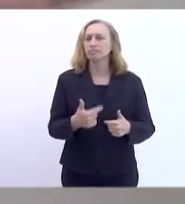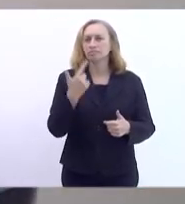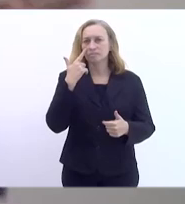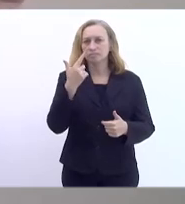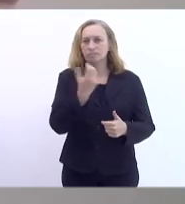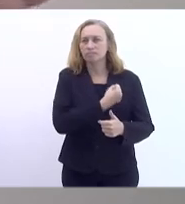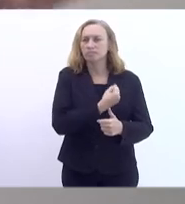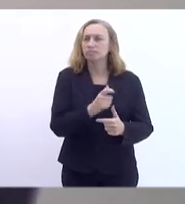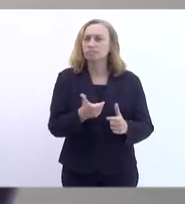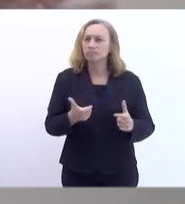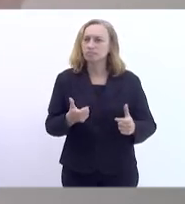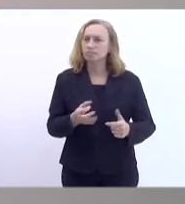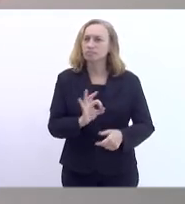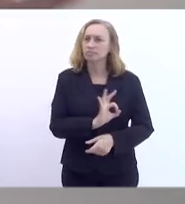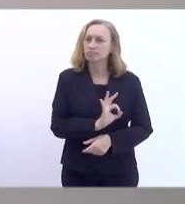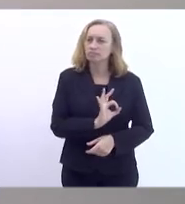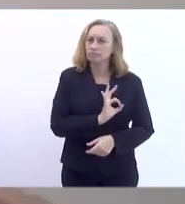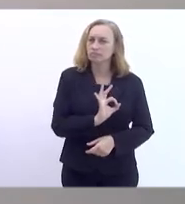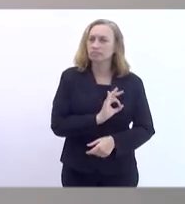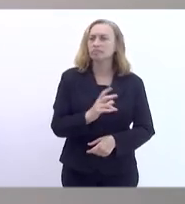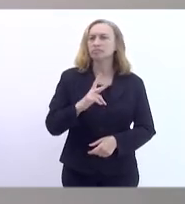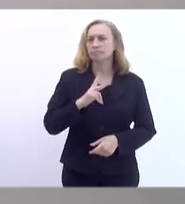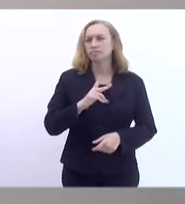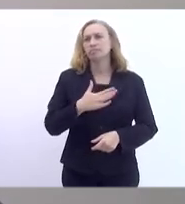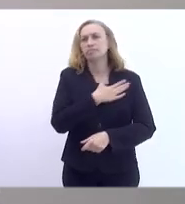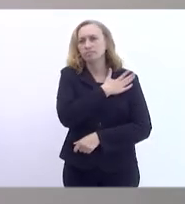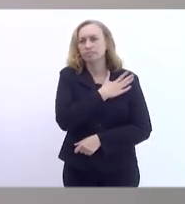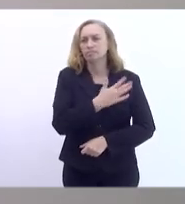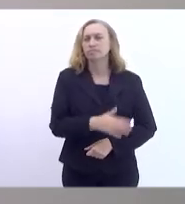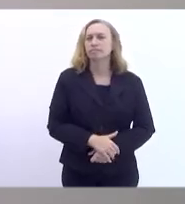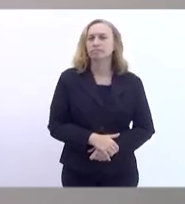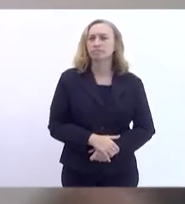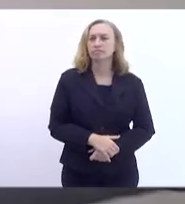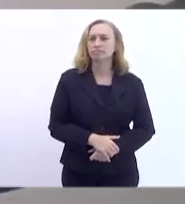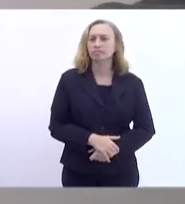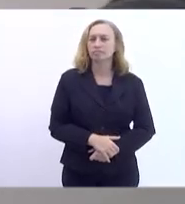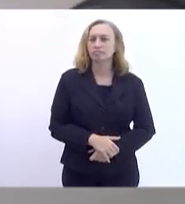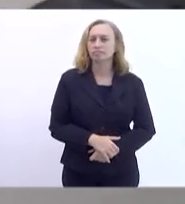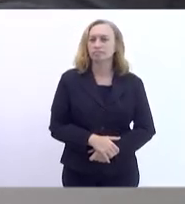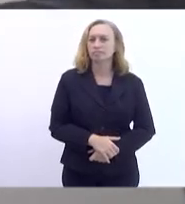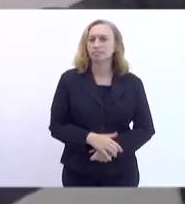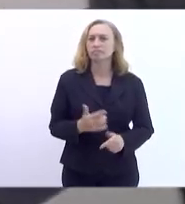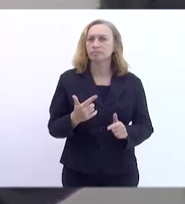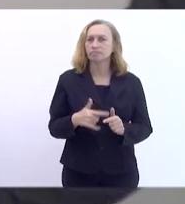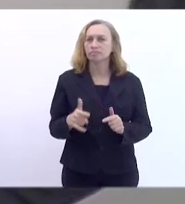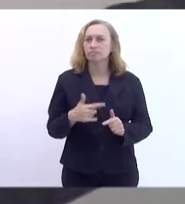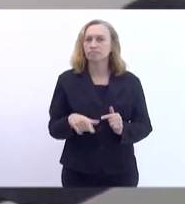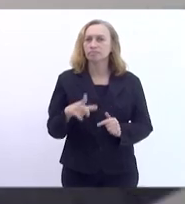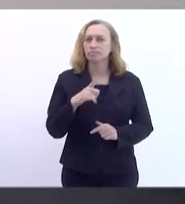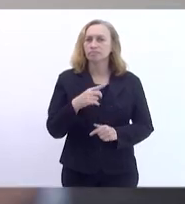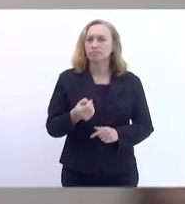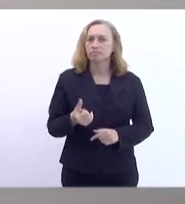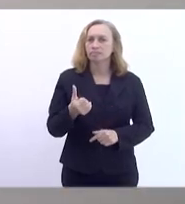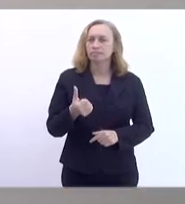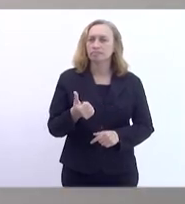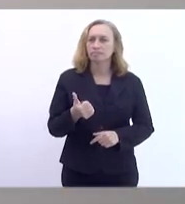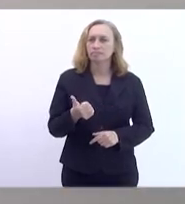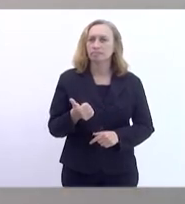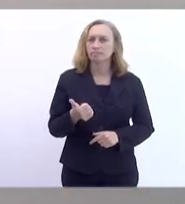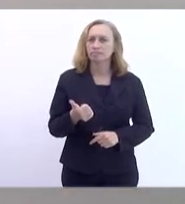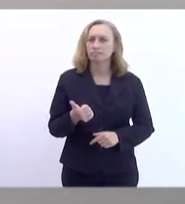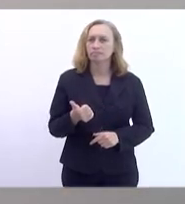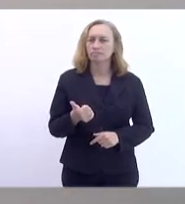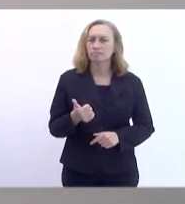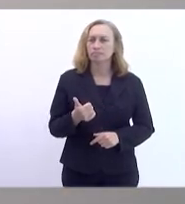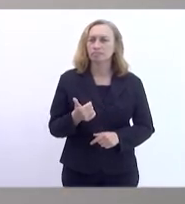isso começa com uma demanda do comando da polícia militar que enfrentava uma situação de quase que insolúvel